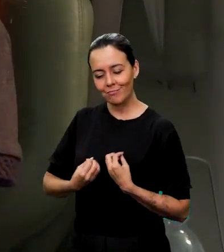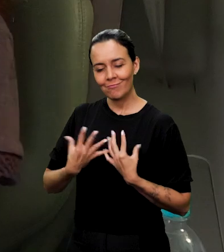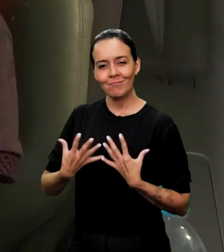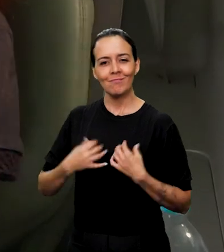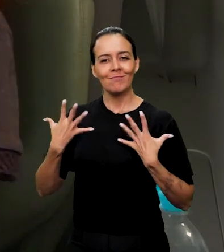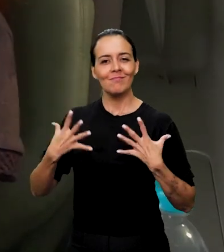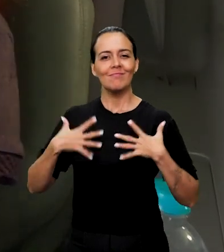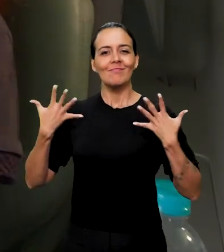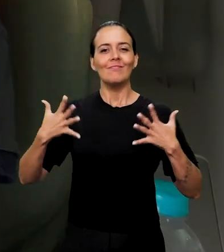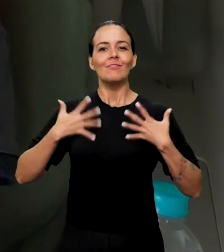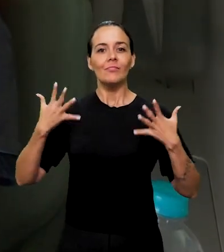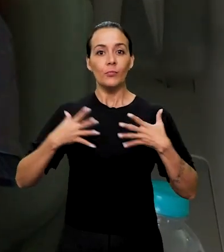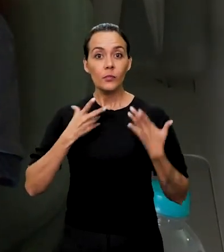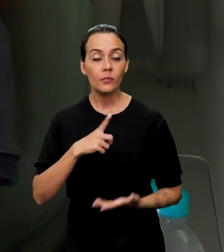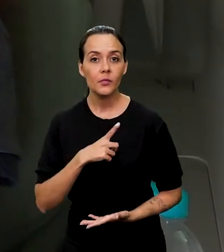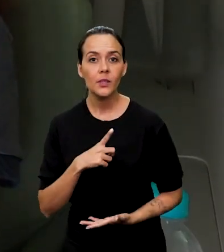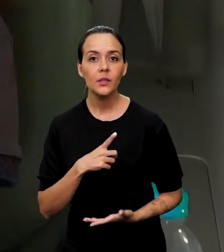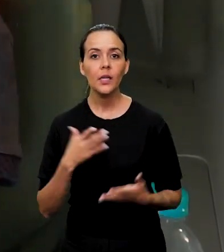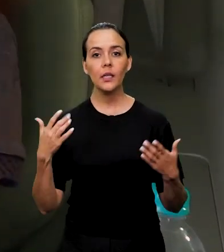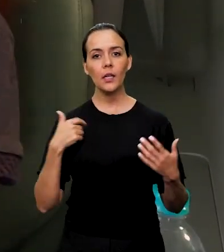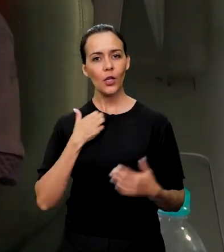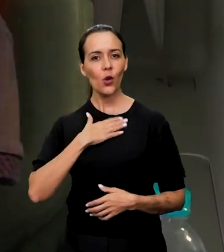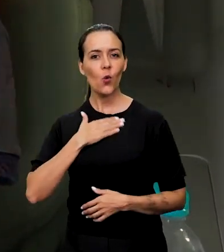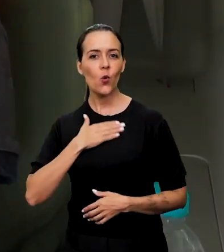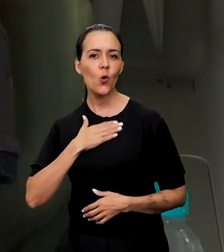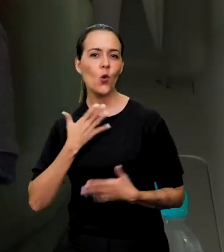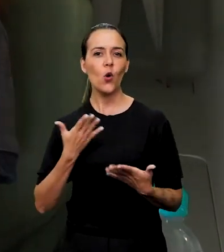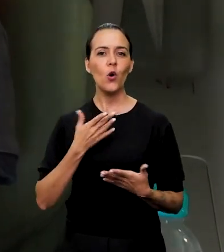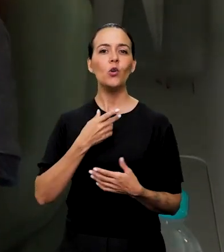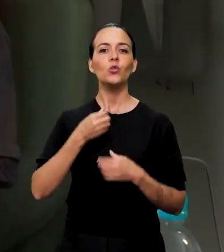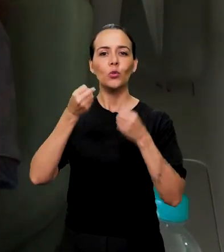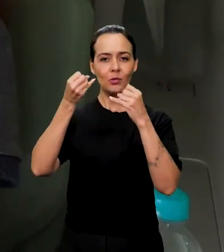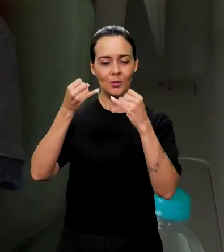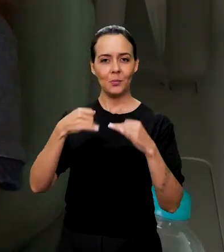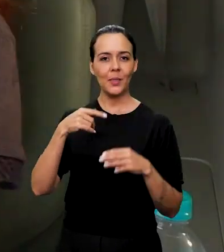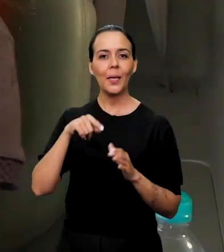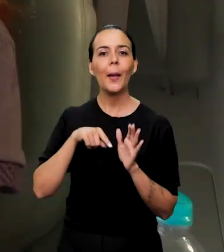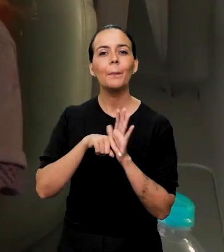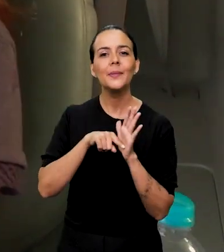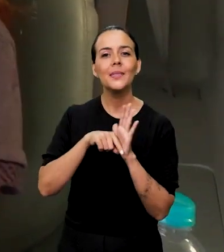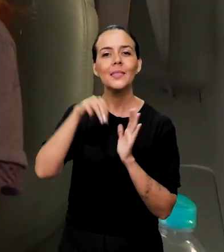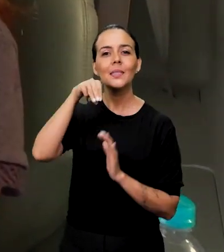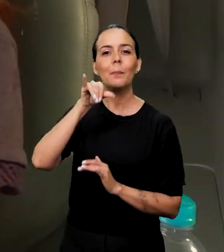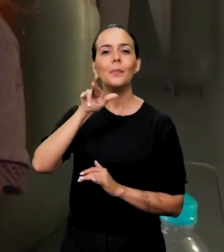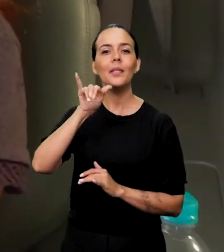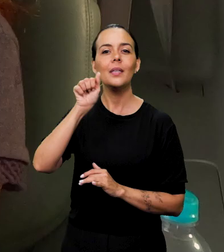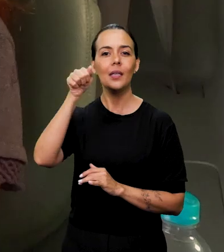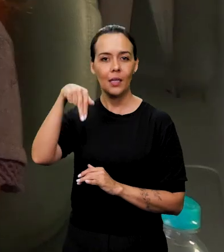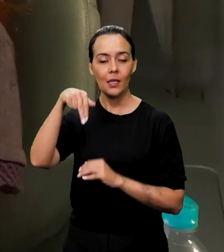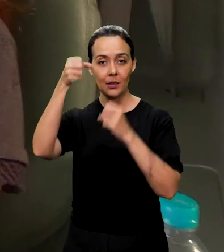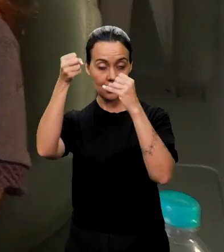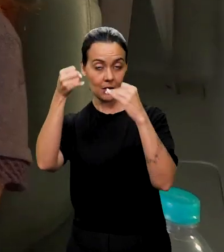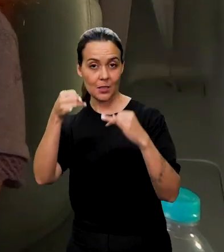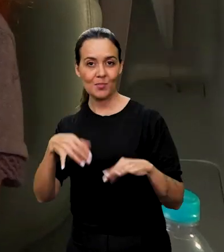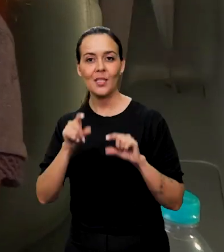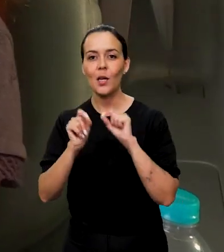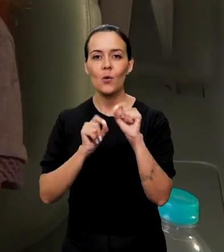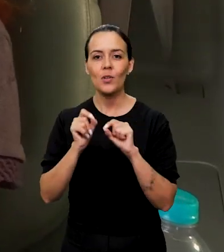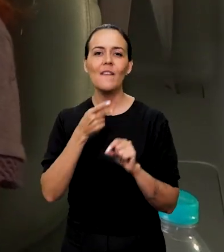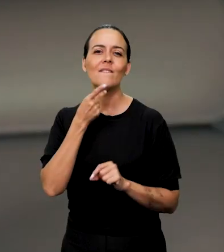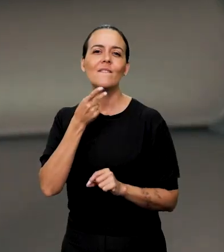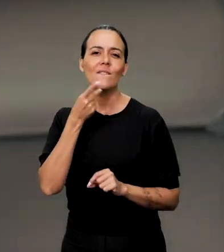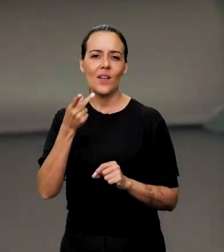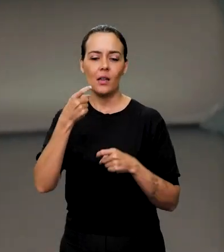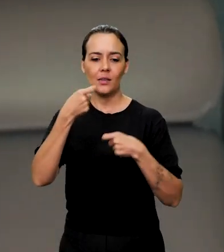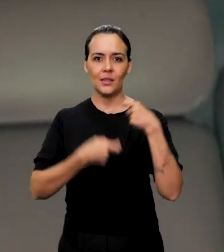gente. E eu gosto muito de uma fala da Miriam Goldenberg, que ela traz sobre essa aposentadoria do